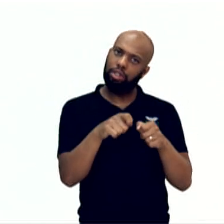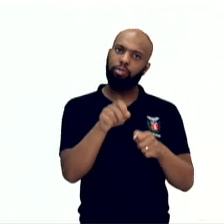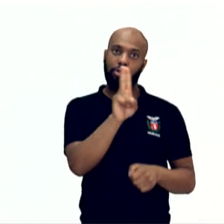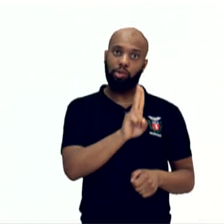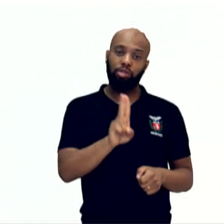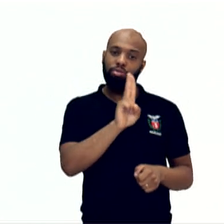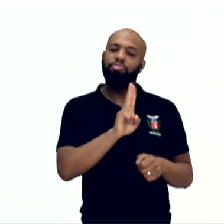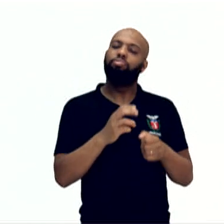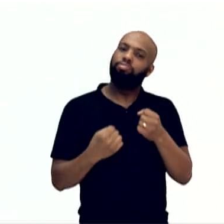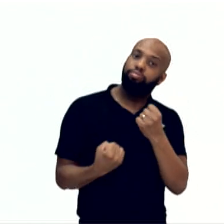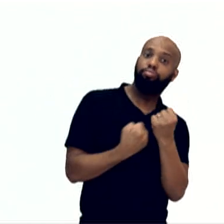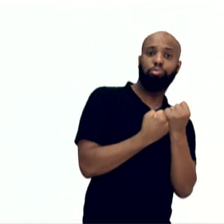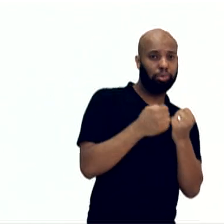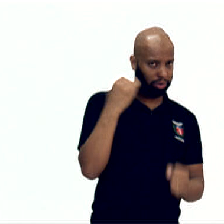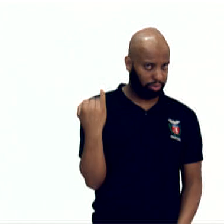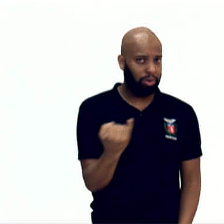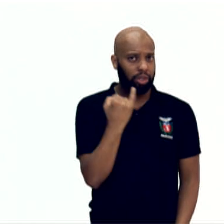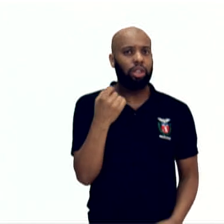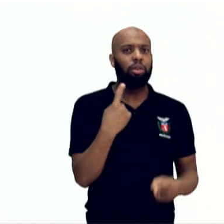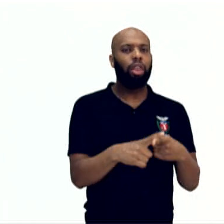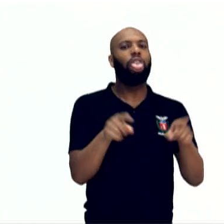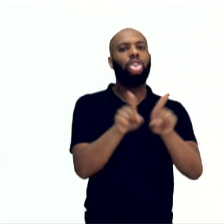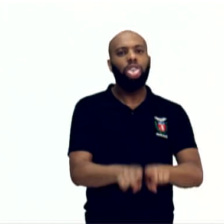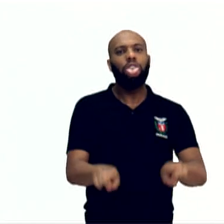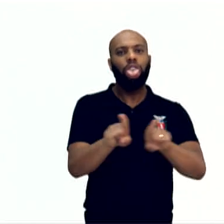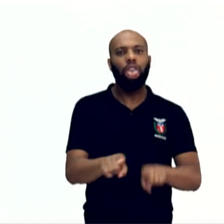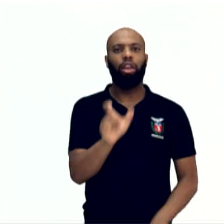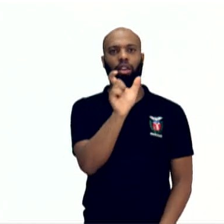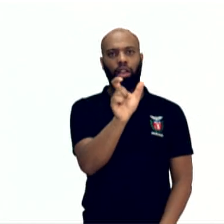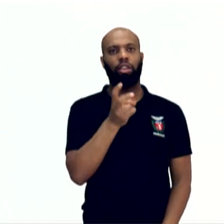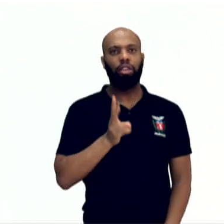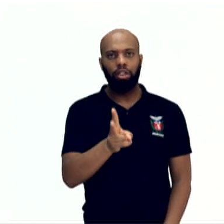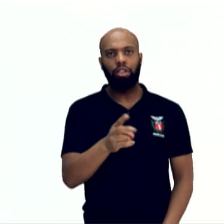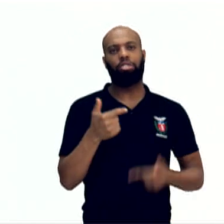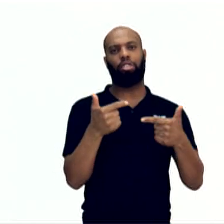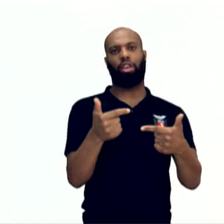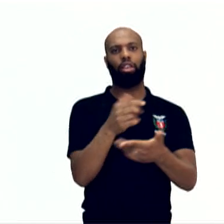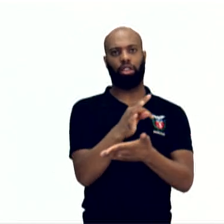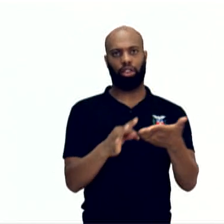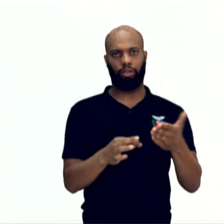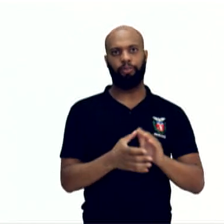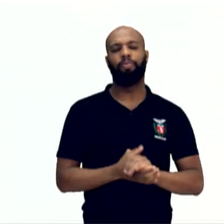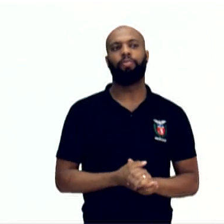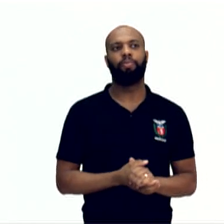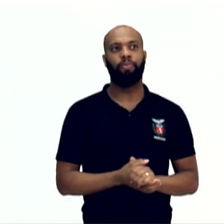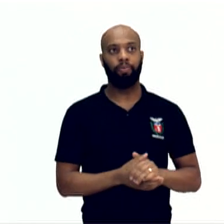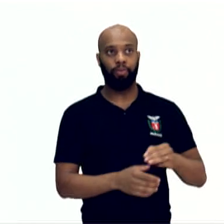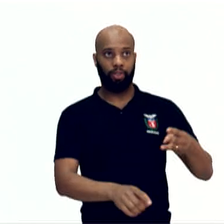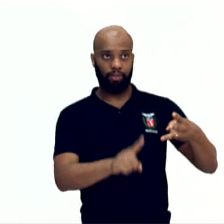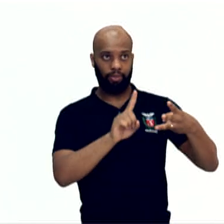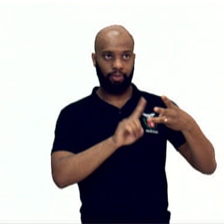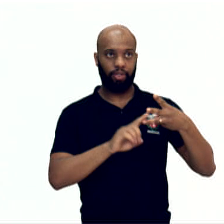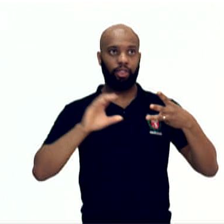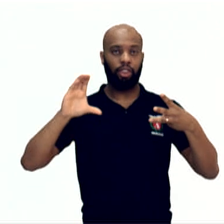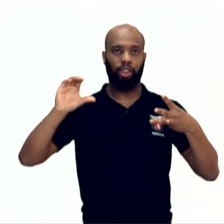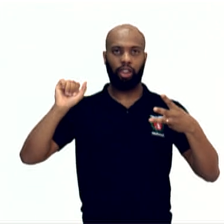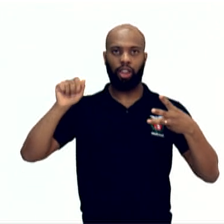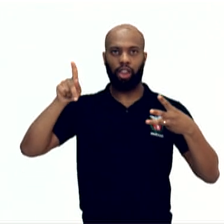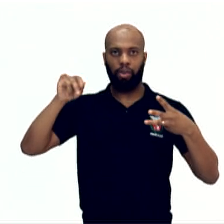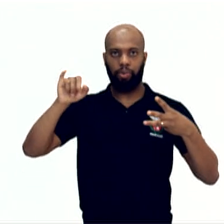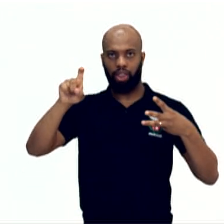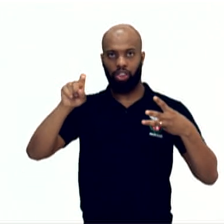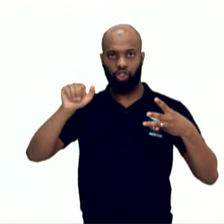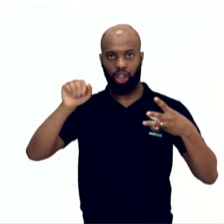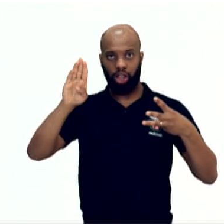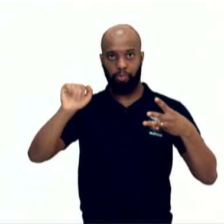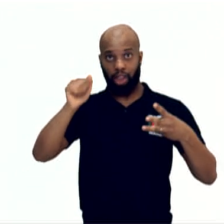Entendam, é importante eu substituir. Ficar repetindo a mesma palavra no texto, o texto fica chato. Capixaba, quem nasce no estado do